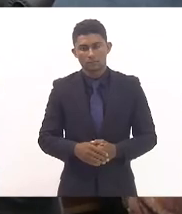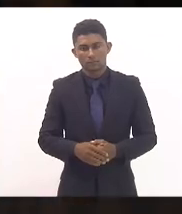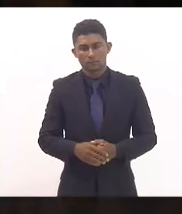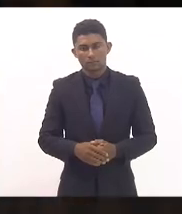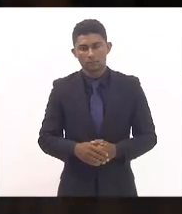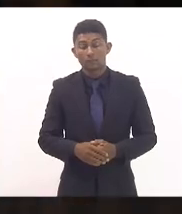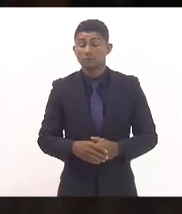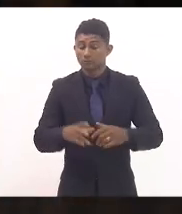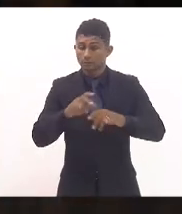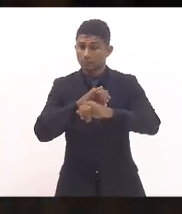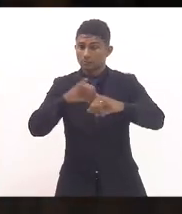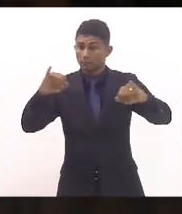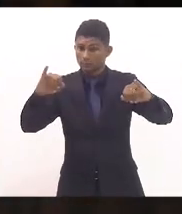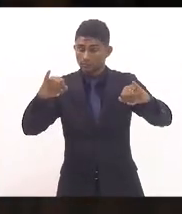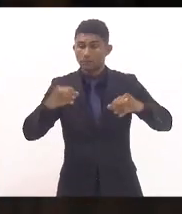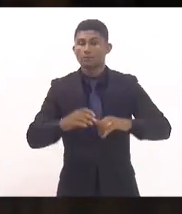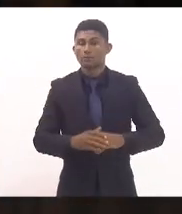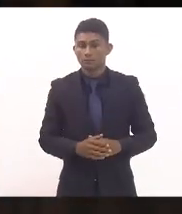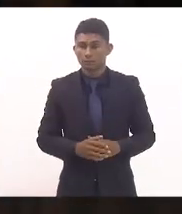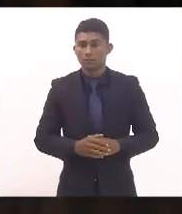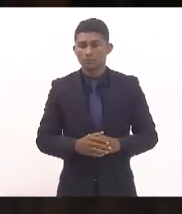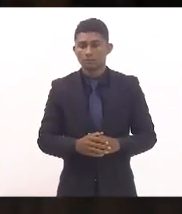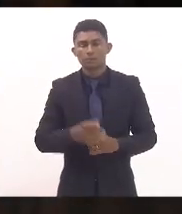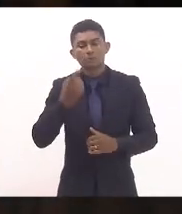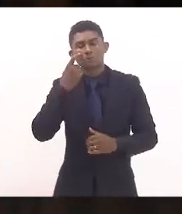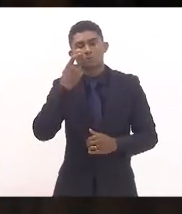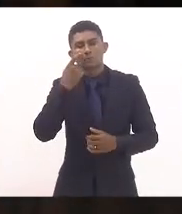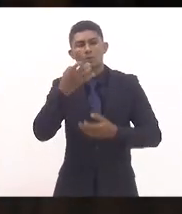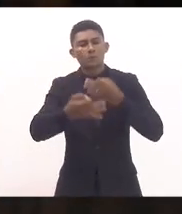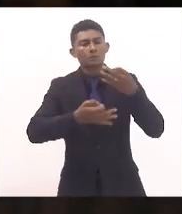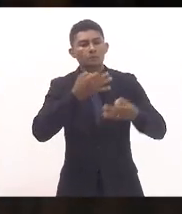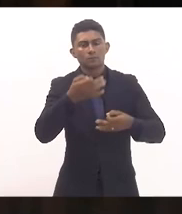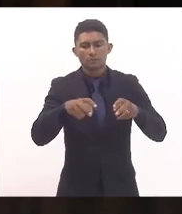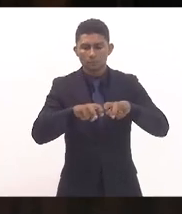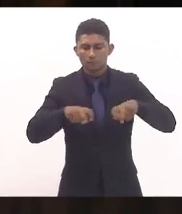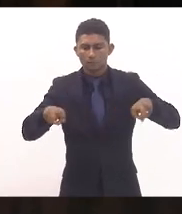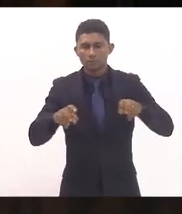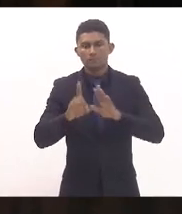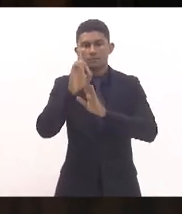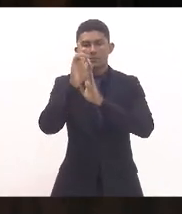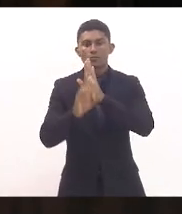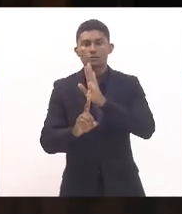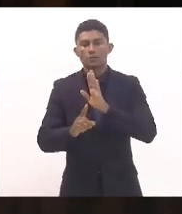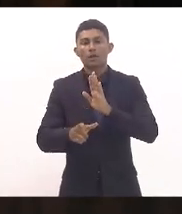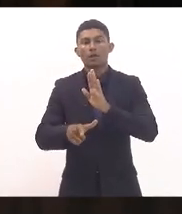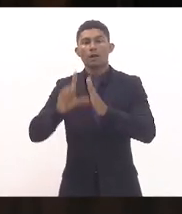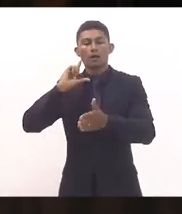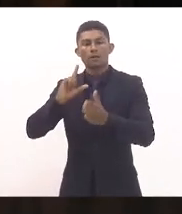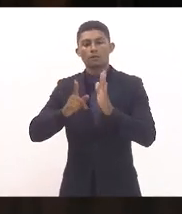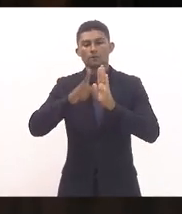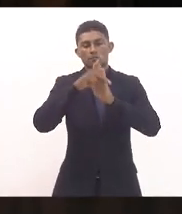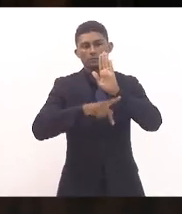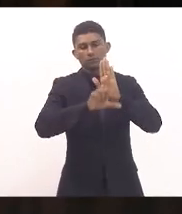Presidente, chamo os trabalhos à ordem, colhei parecer pela mesa diretora no projeto anterior.